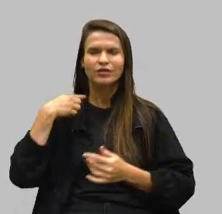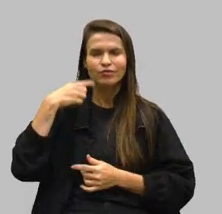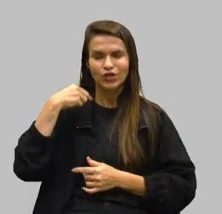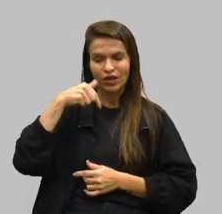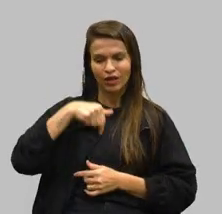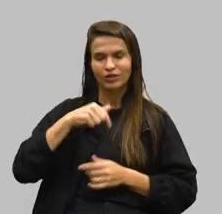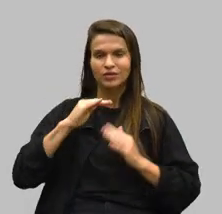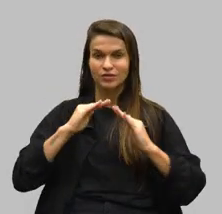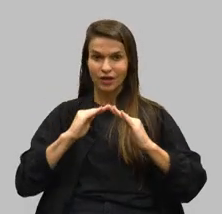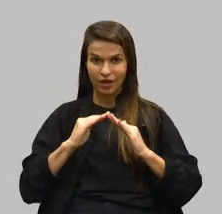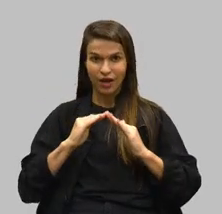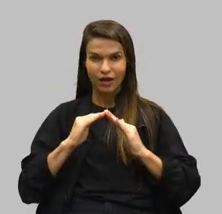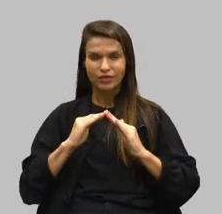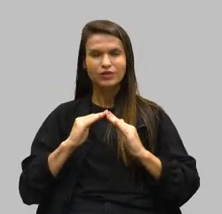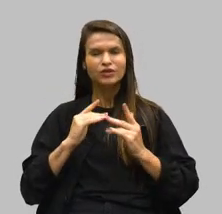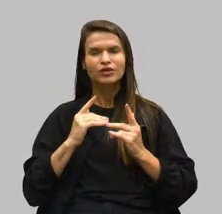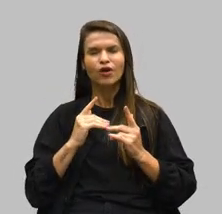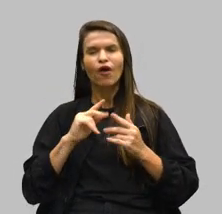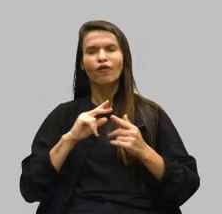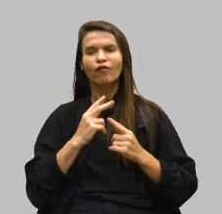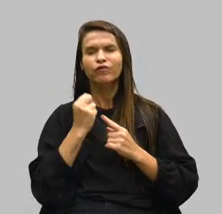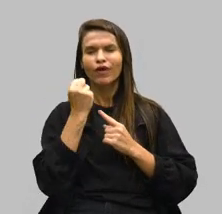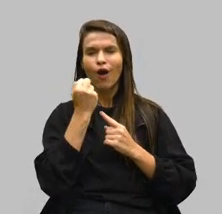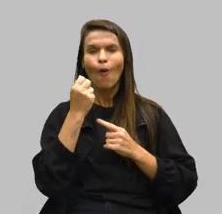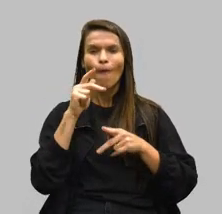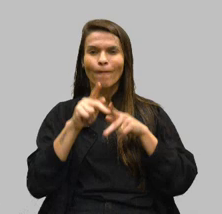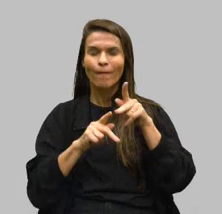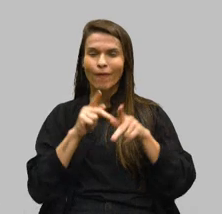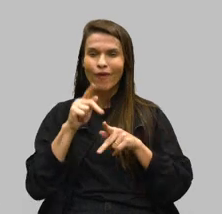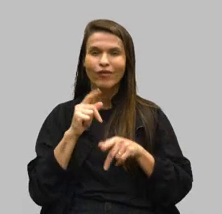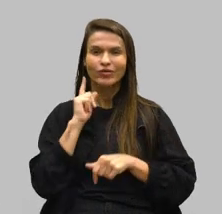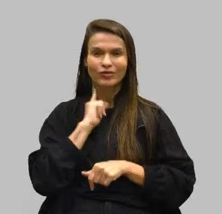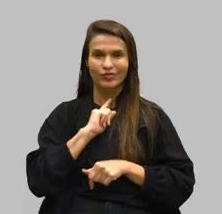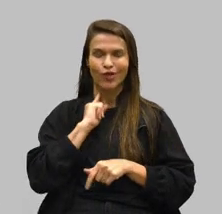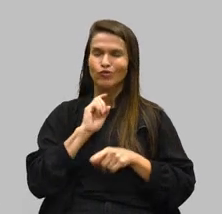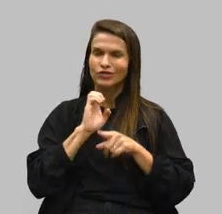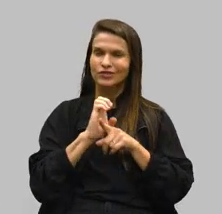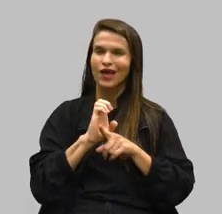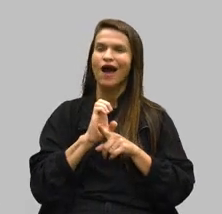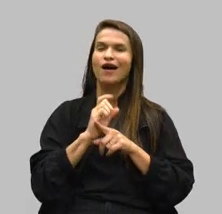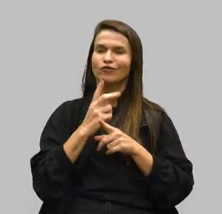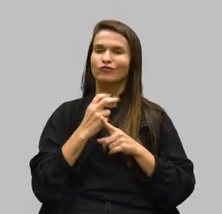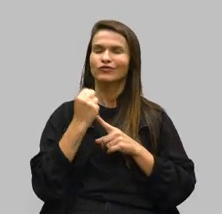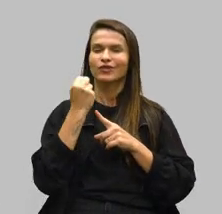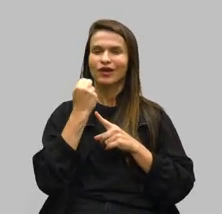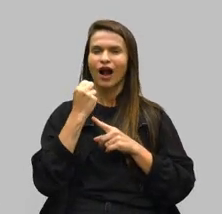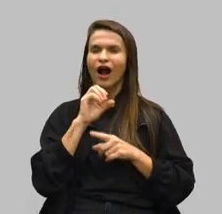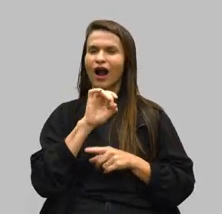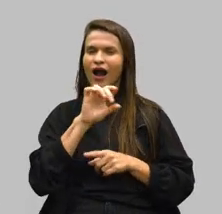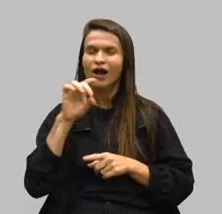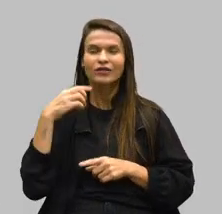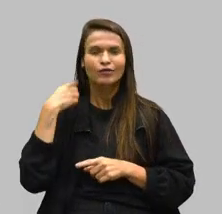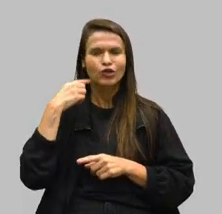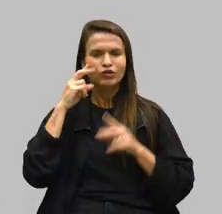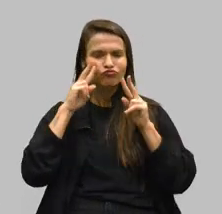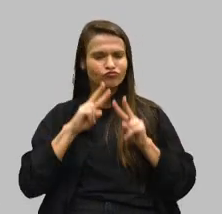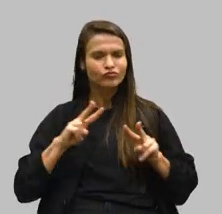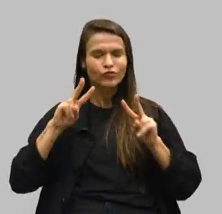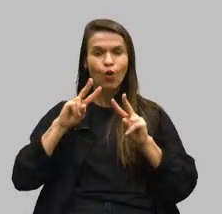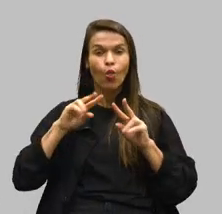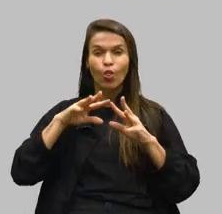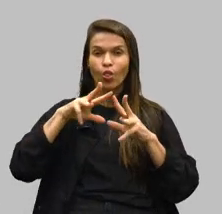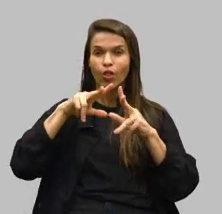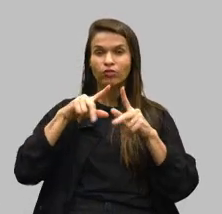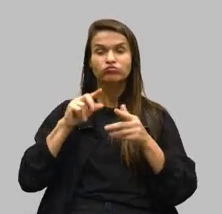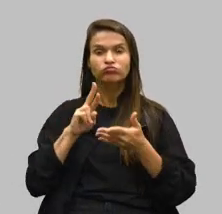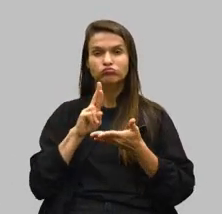casa e quem ganha o povo de Minas Gerais o estado ganha com isso porque cada Deputado tem a sua visão todos os deputados deputadas